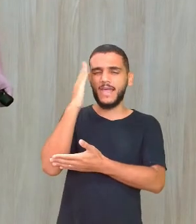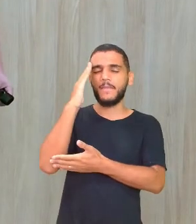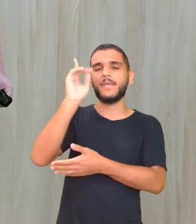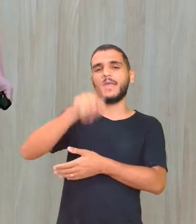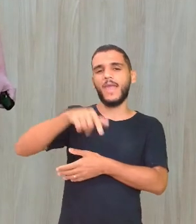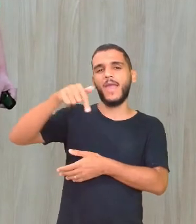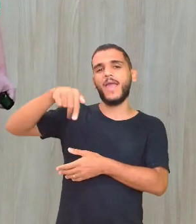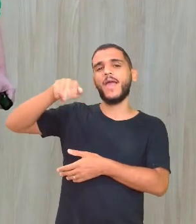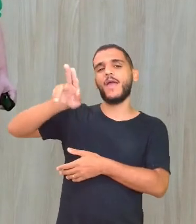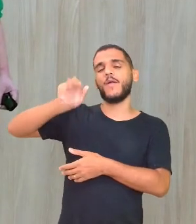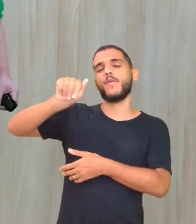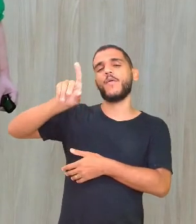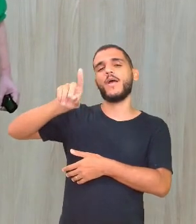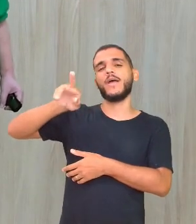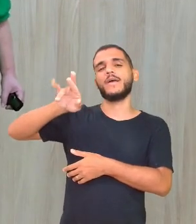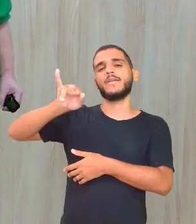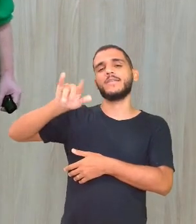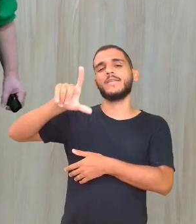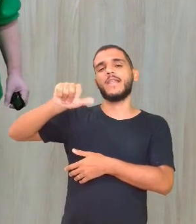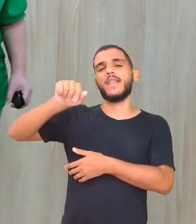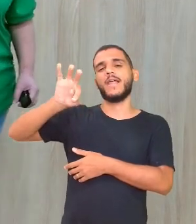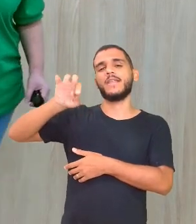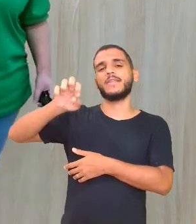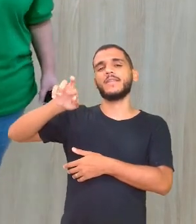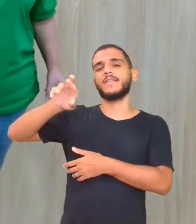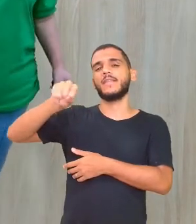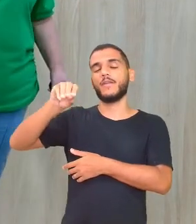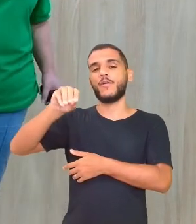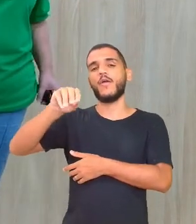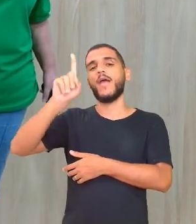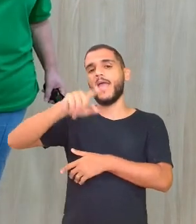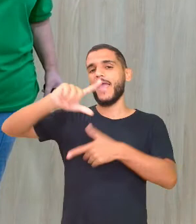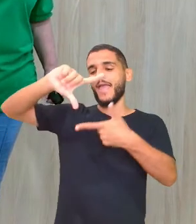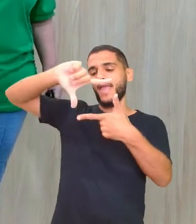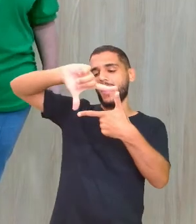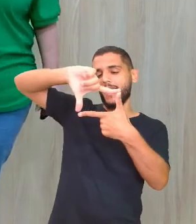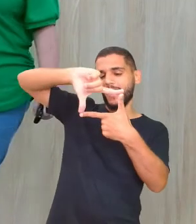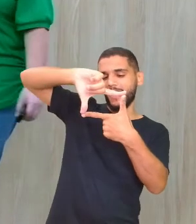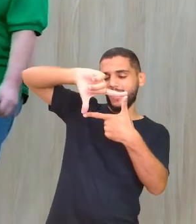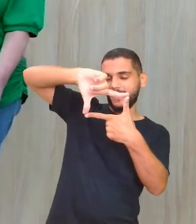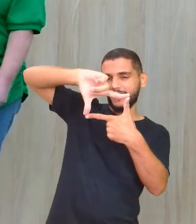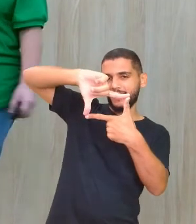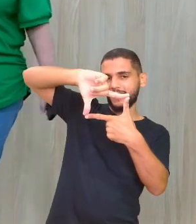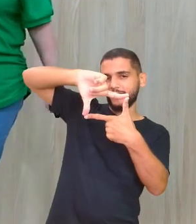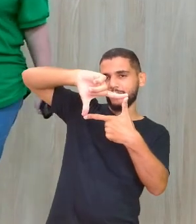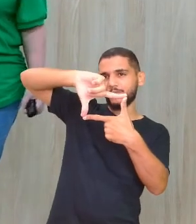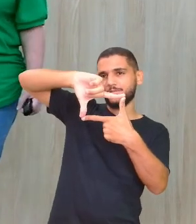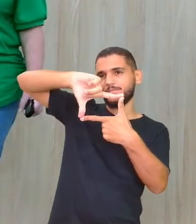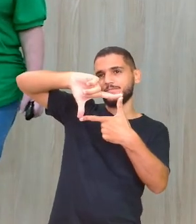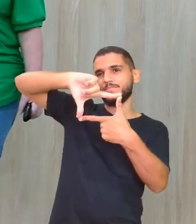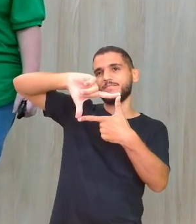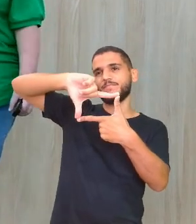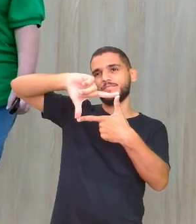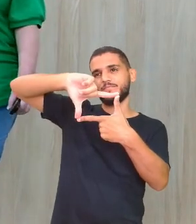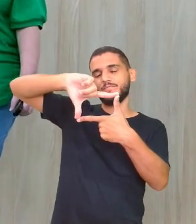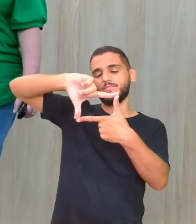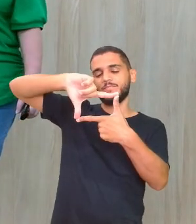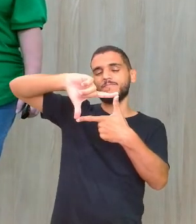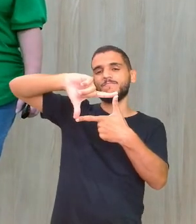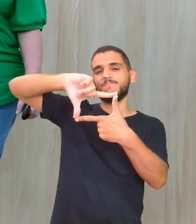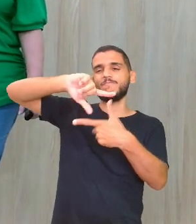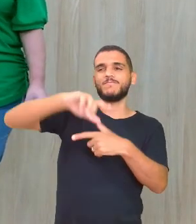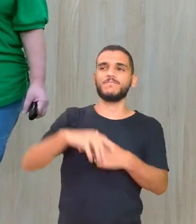quadrilátero, porque tinha 4 vértices, retângulo. É verdade. Eu vi o ponto H. É.